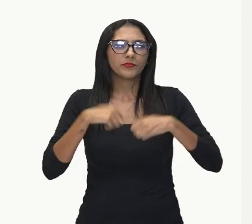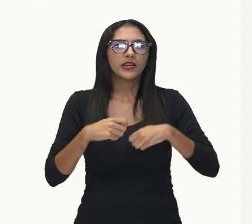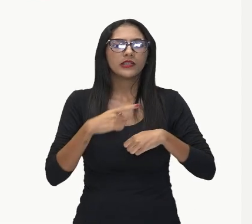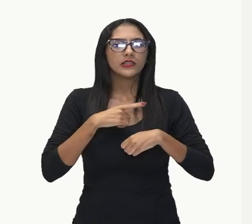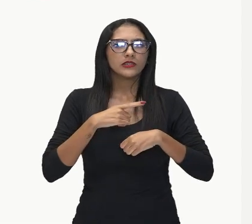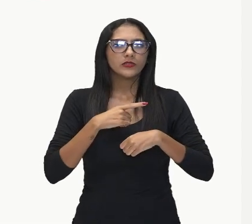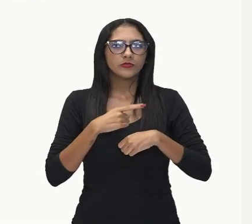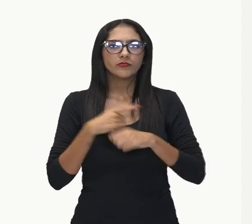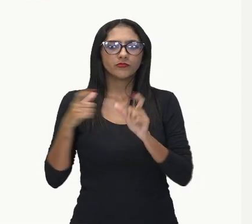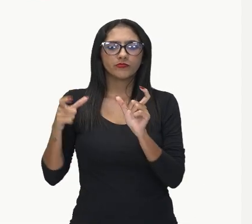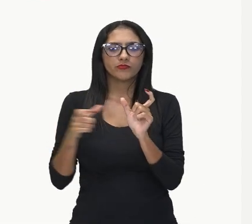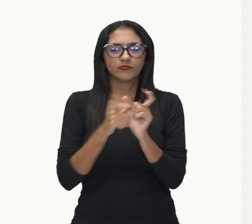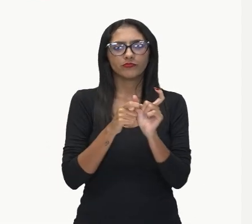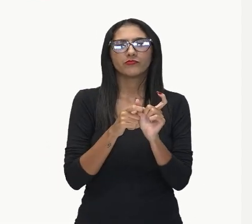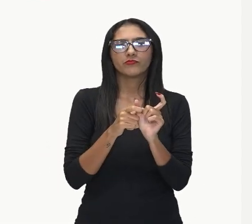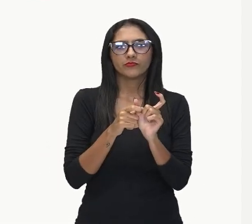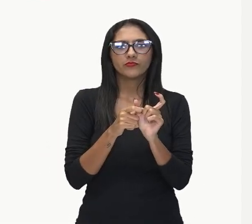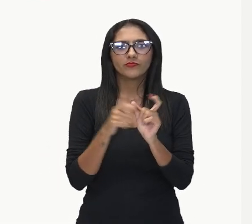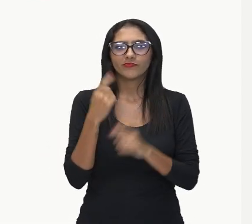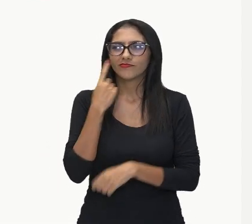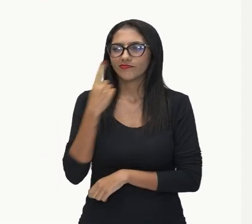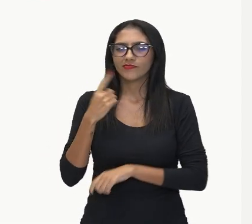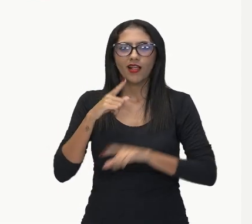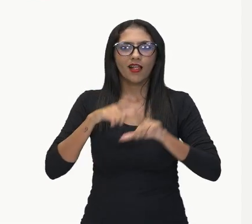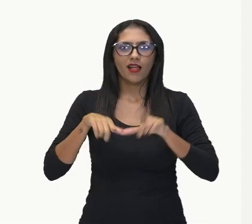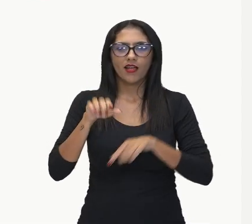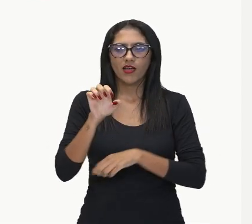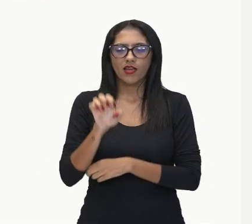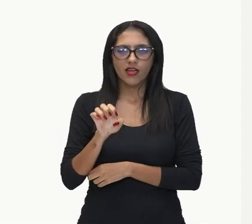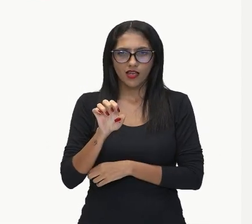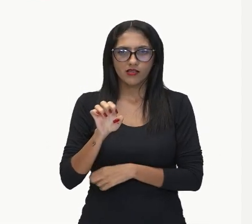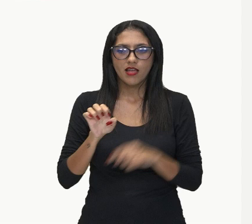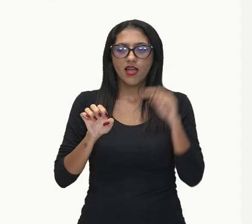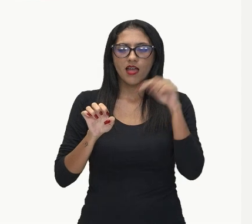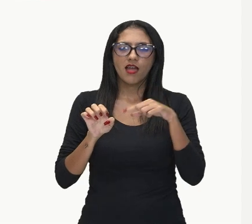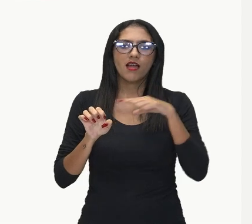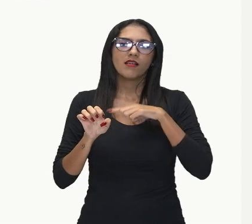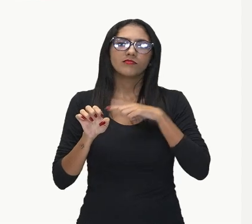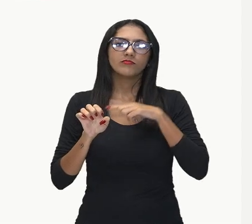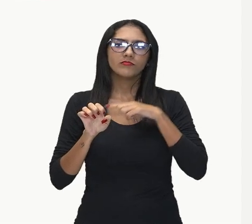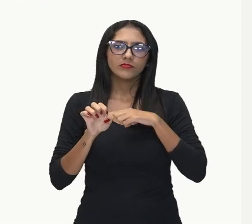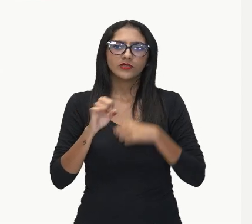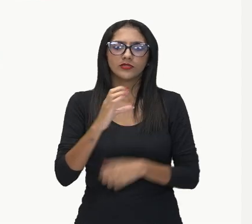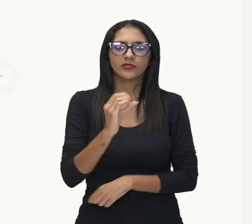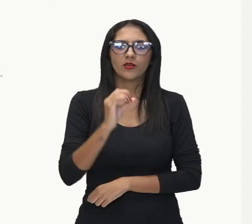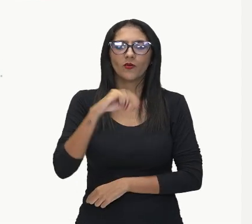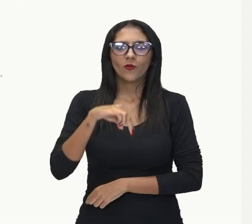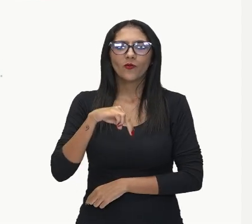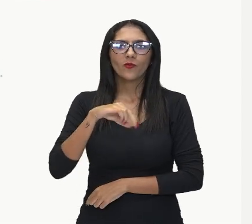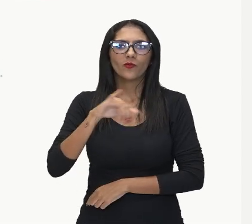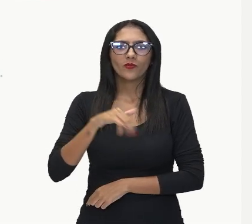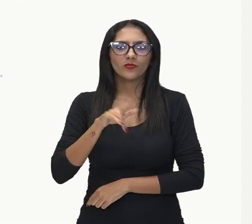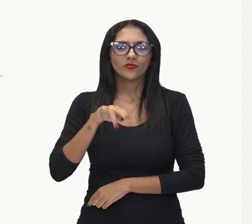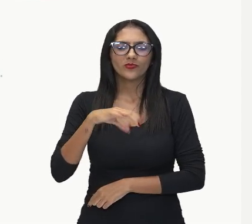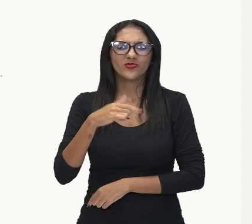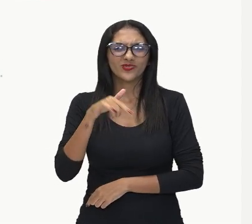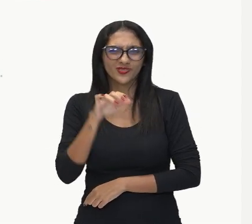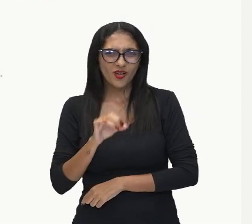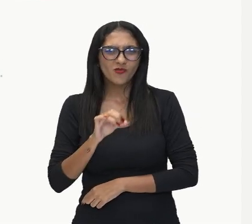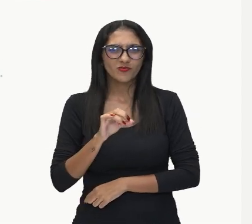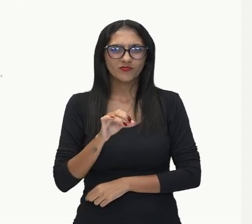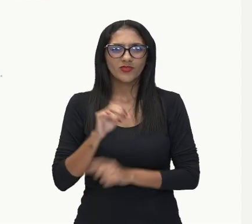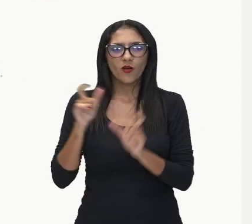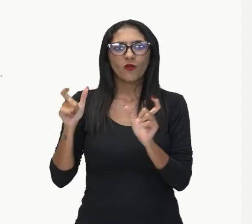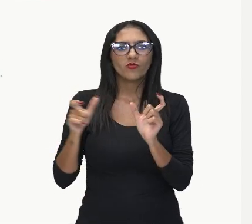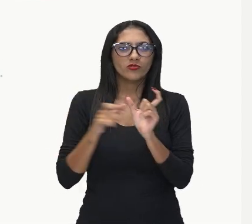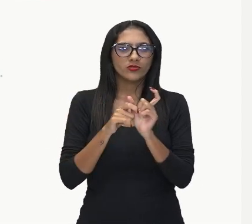pela conjunção e temos uma conjunção aqui, pessoal. Ok?